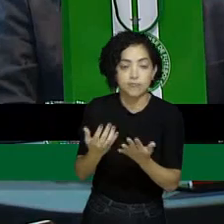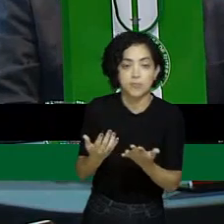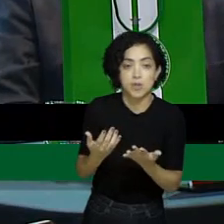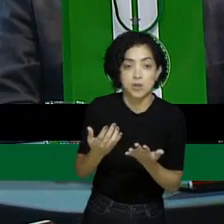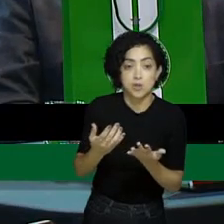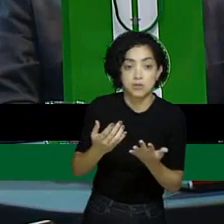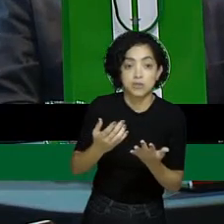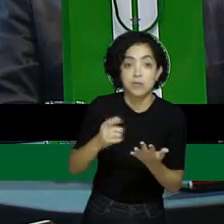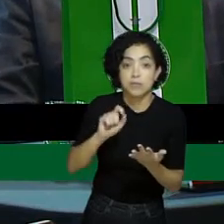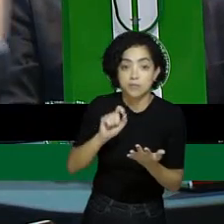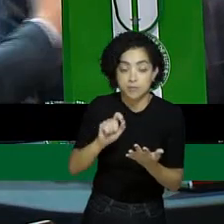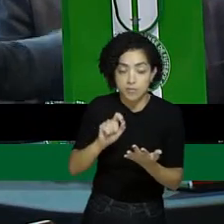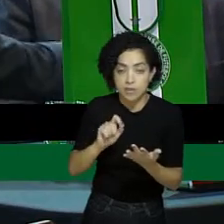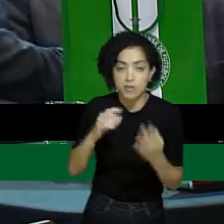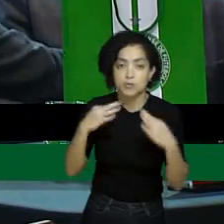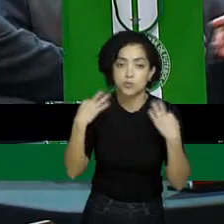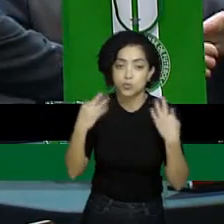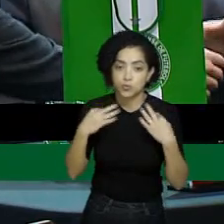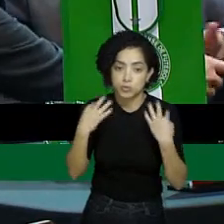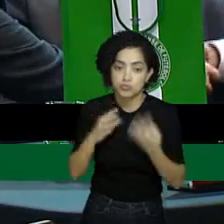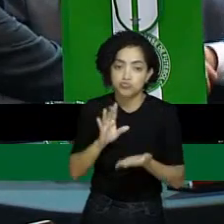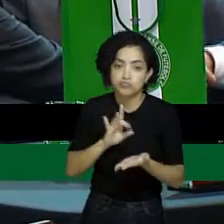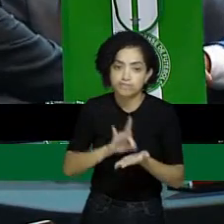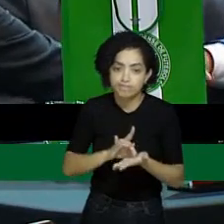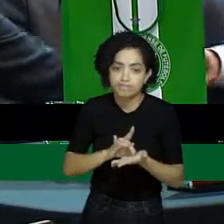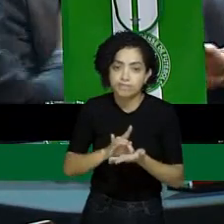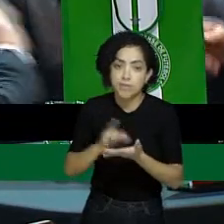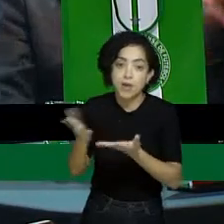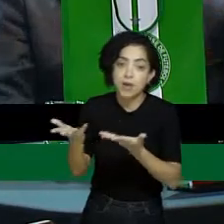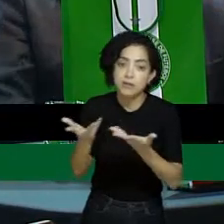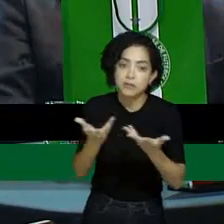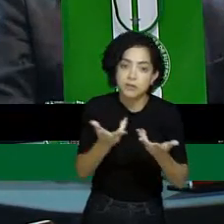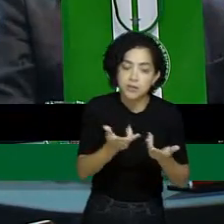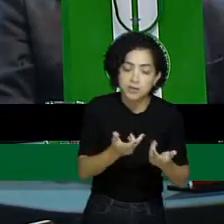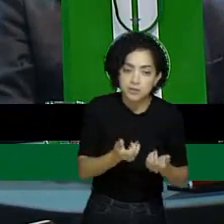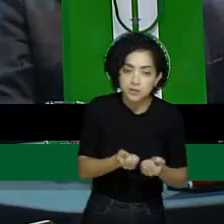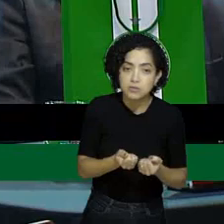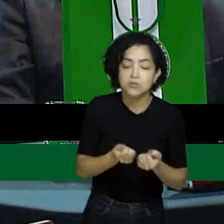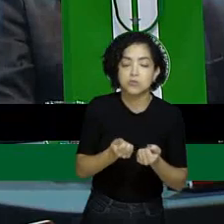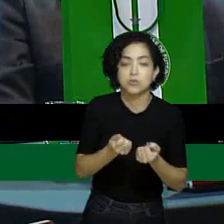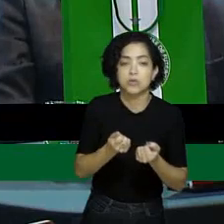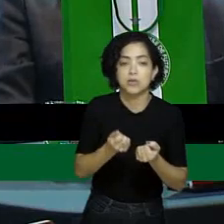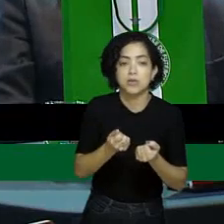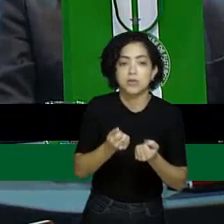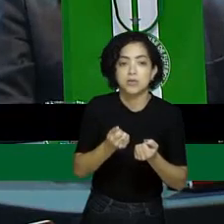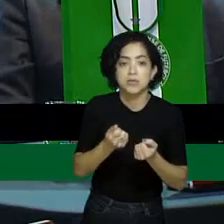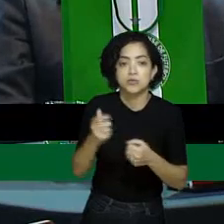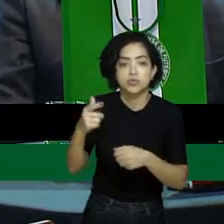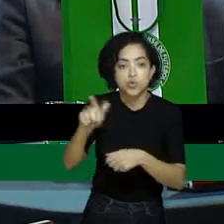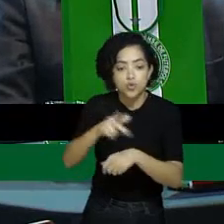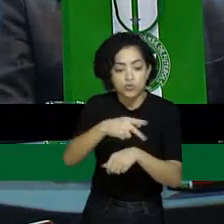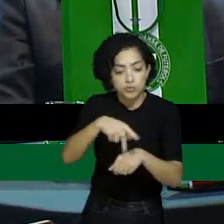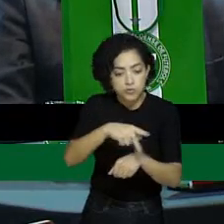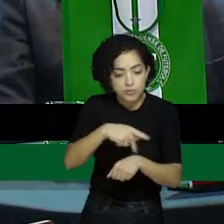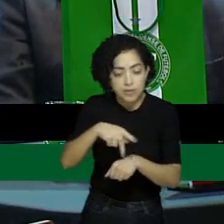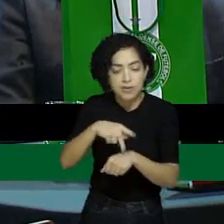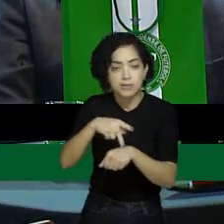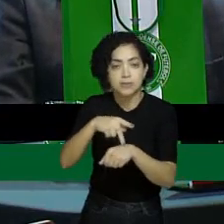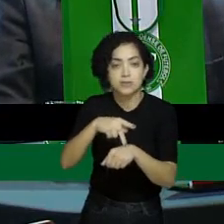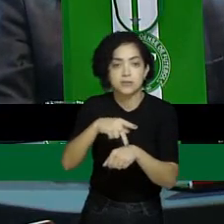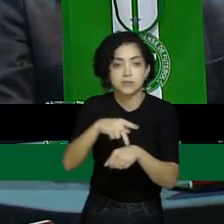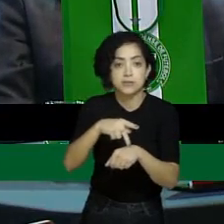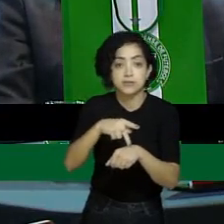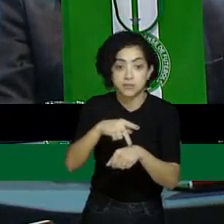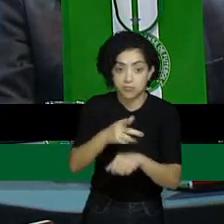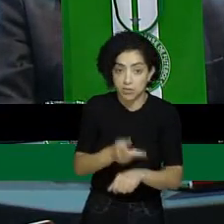turístico consolidado, atraindo turistas de todo o país e até mesmo do exterior, e já